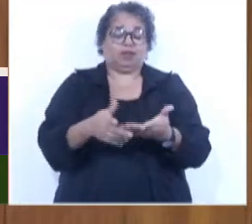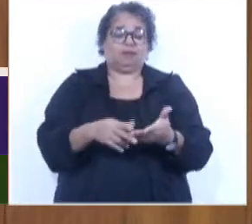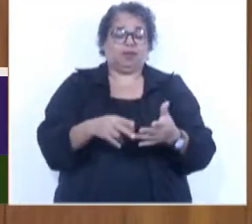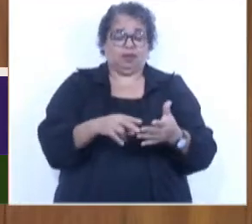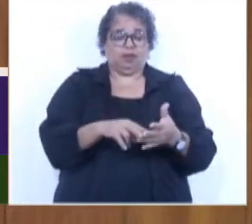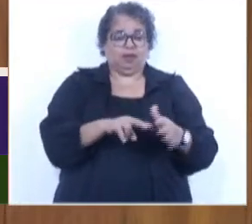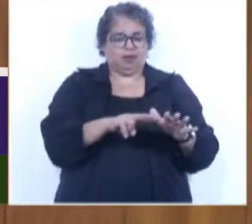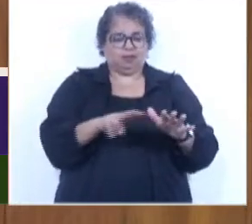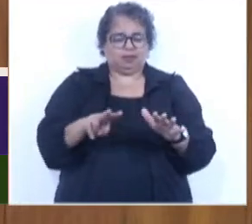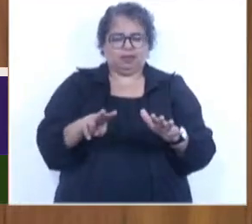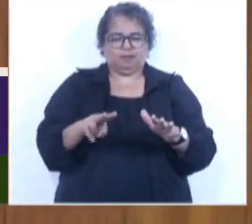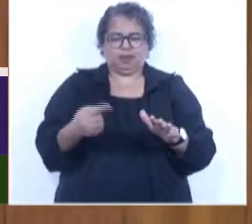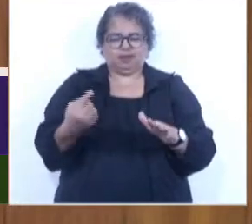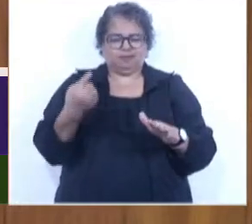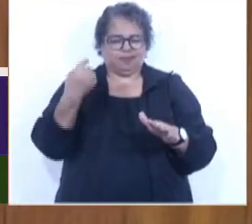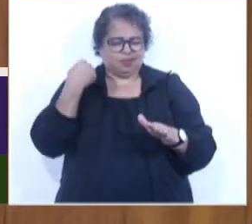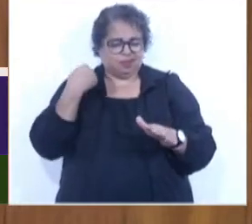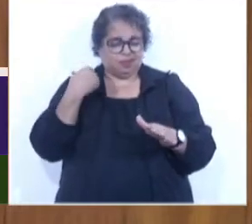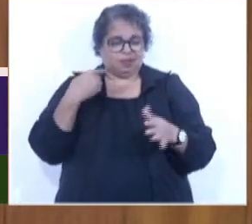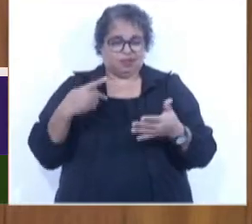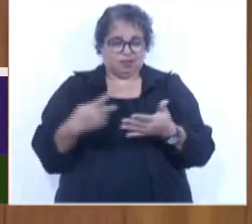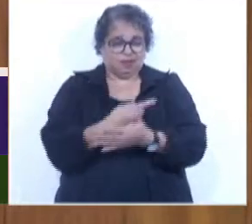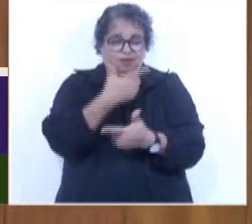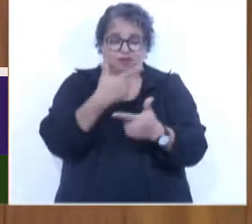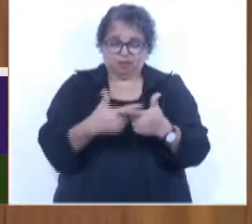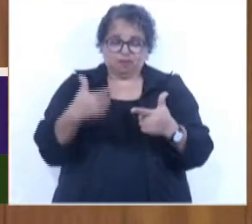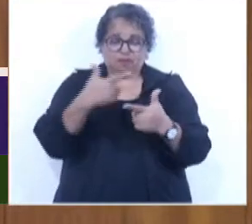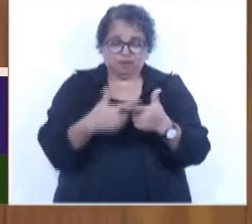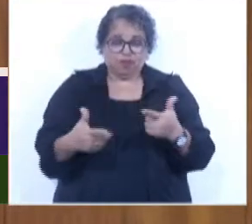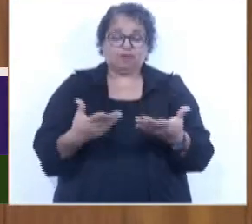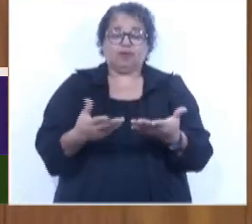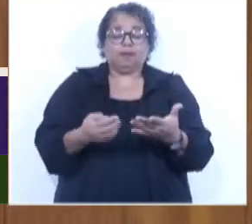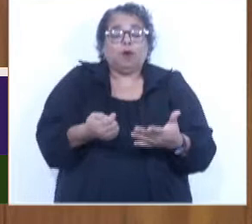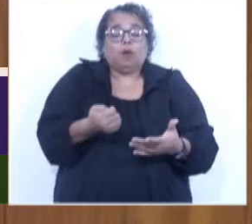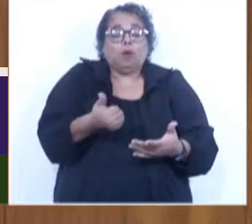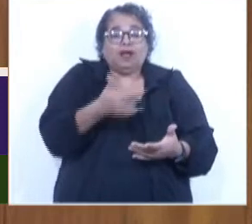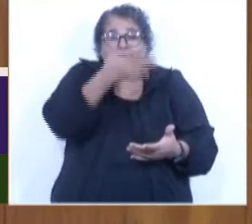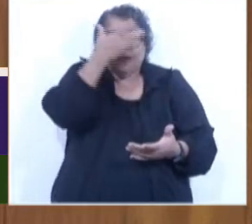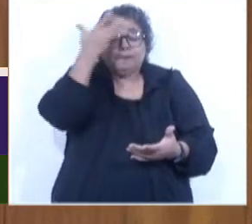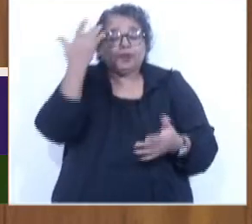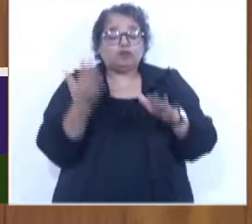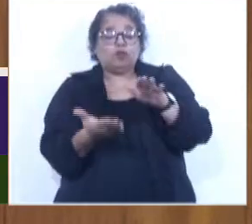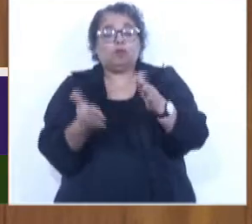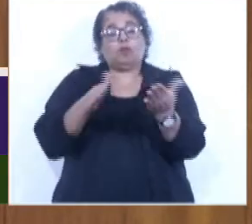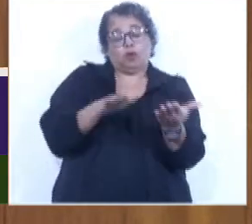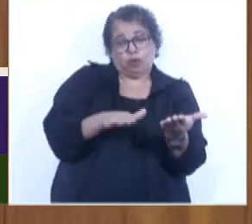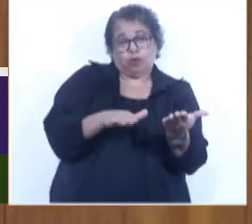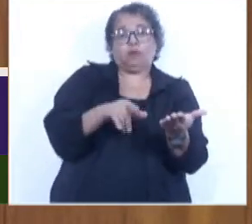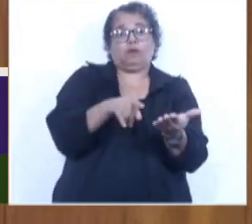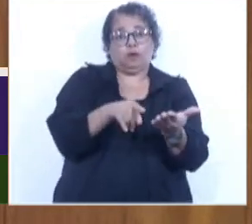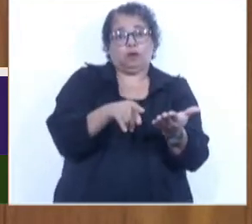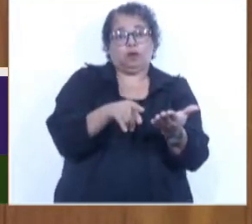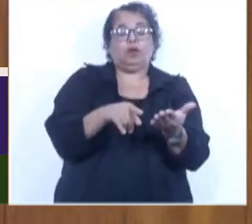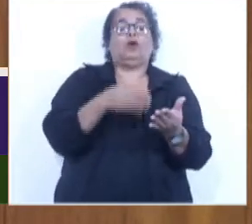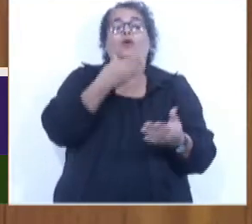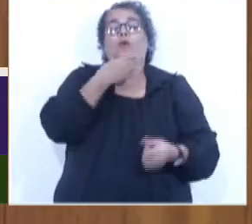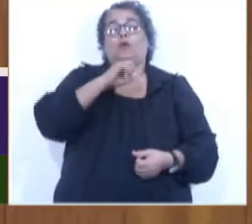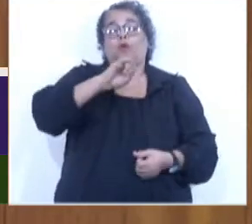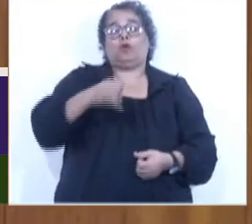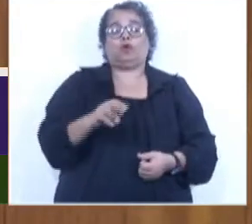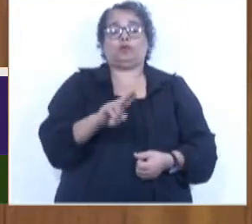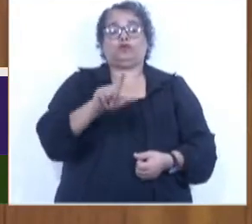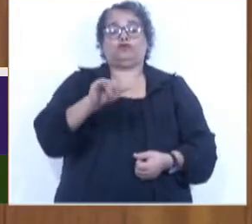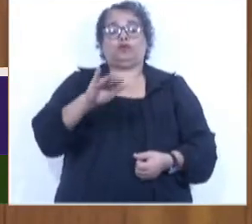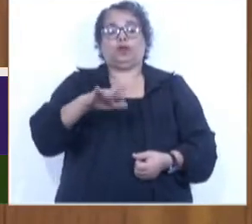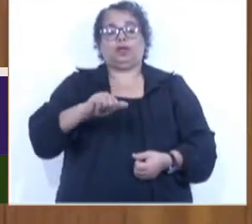Deus um acidente muito grave mas que quase vitimou as pessoas envolvidas razão pela qual Juliano que é um